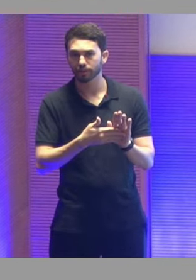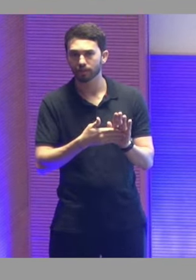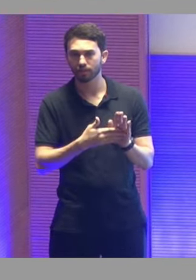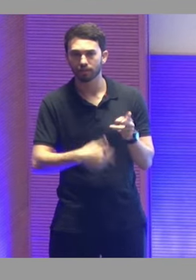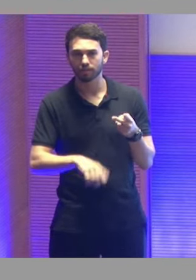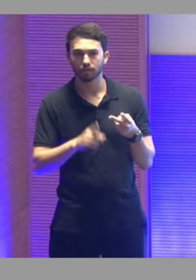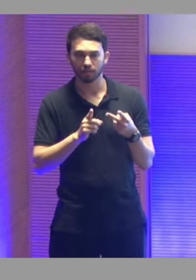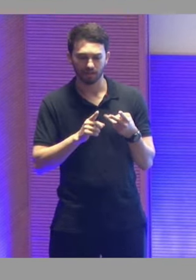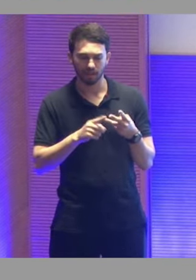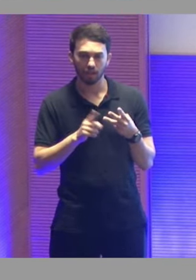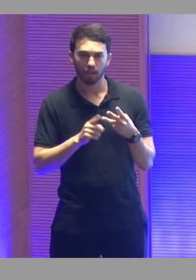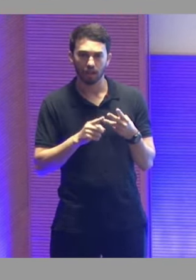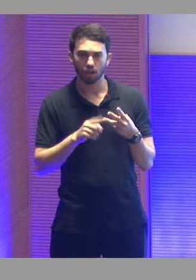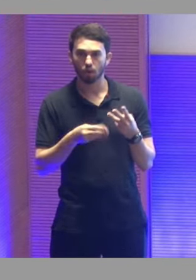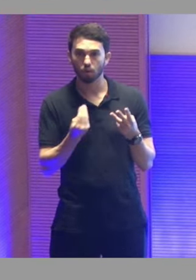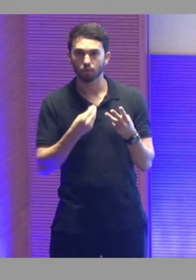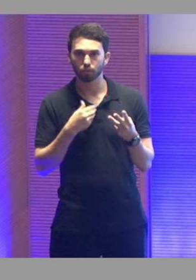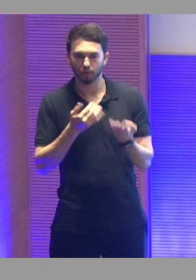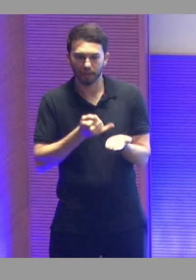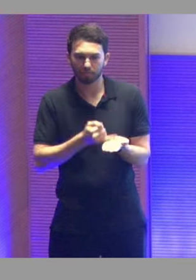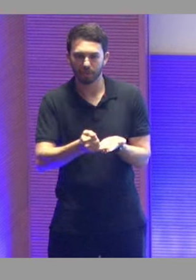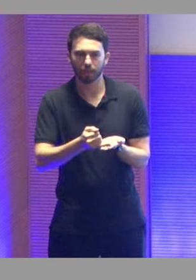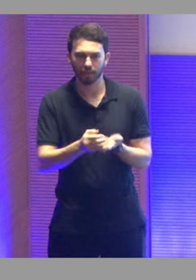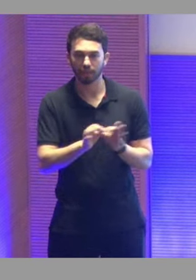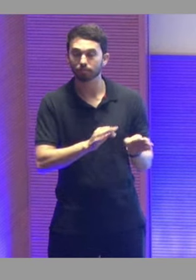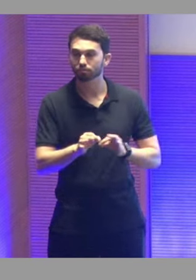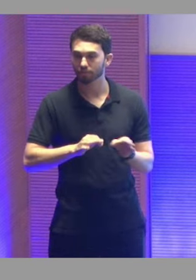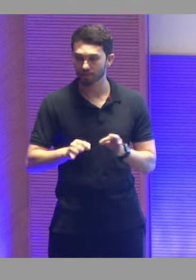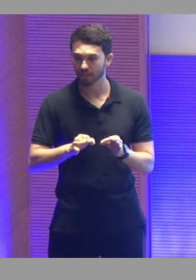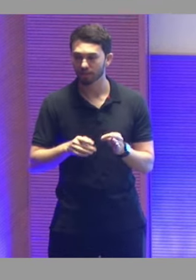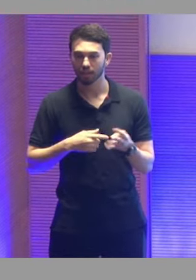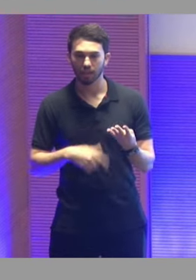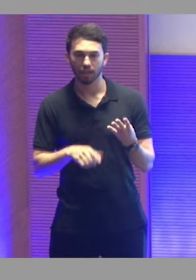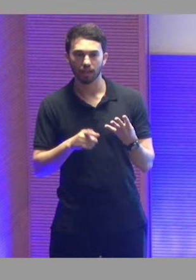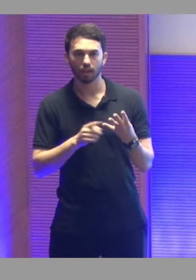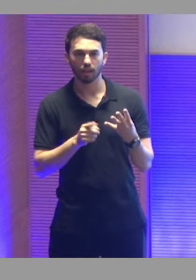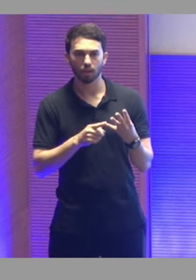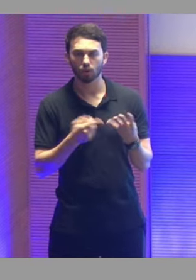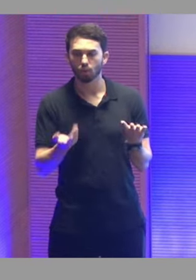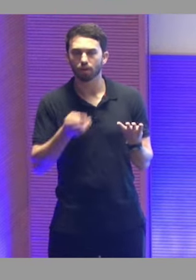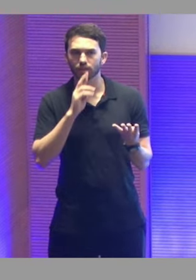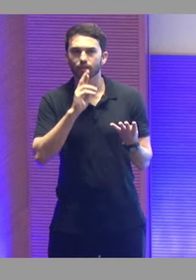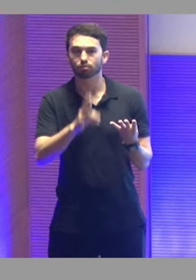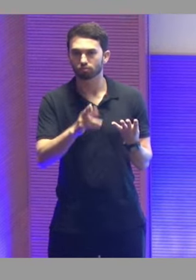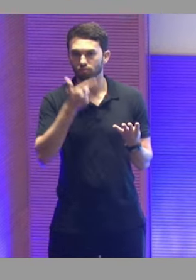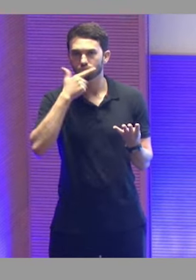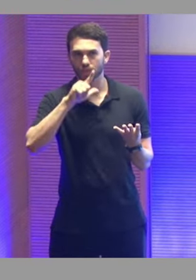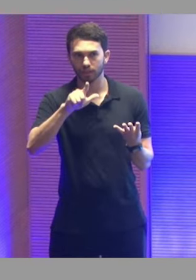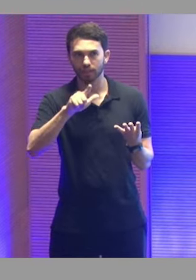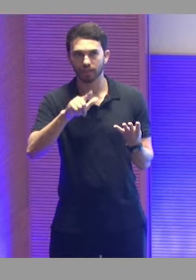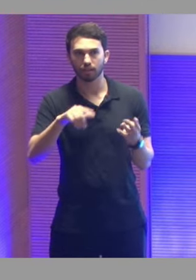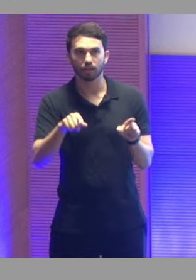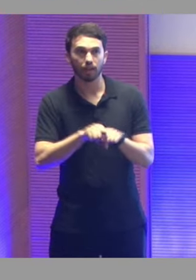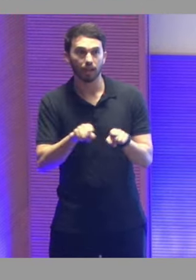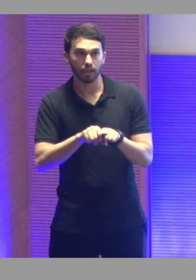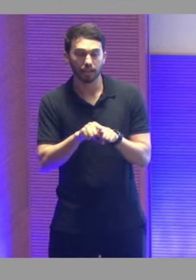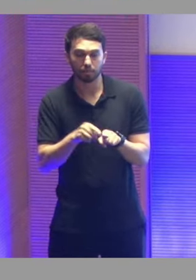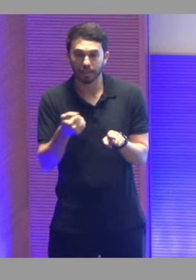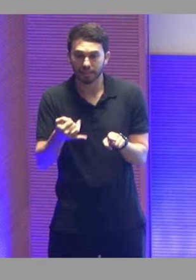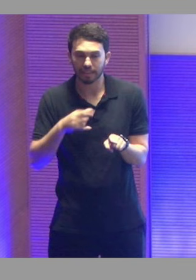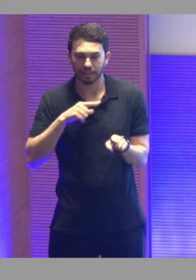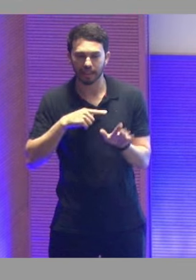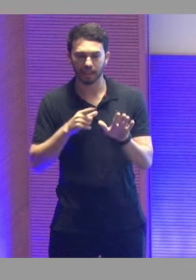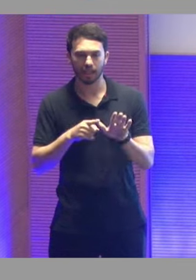problema como foi essa implementação desse processo e quais foram os resultados obtidos e também se há